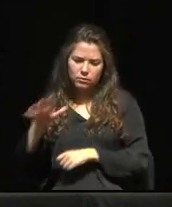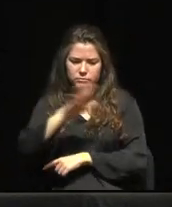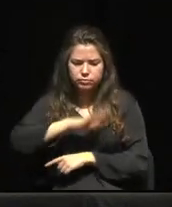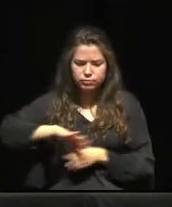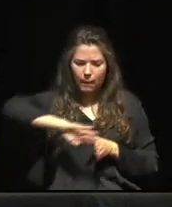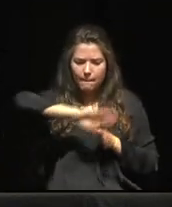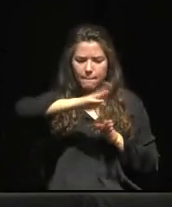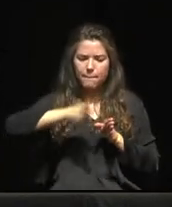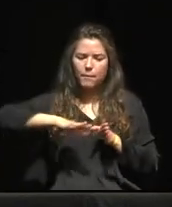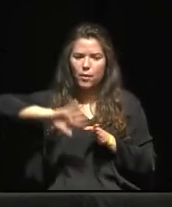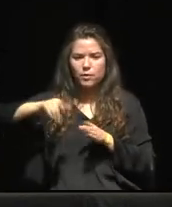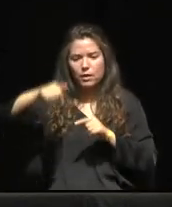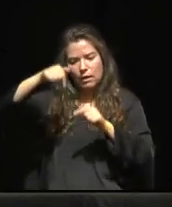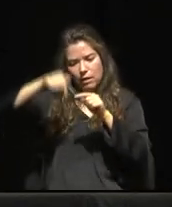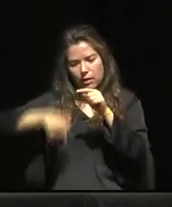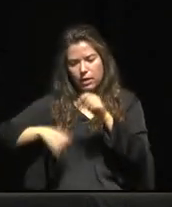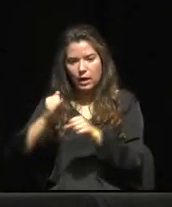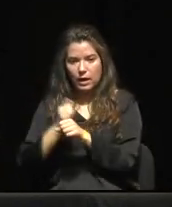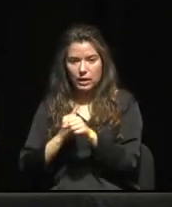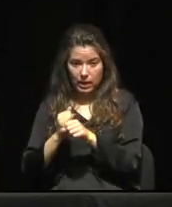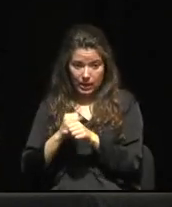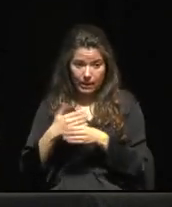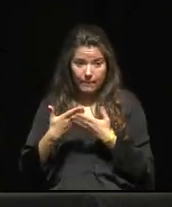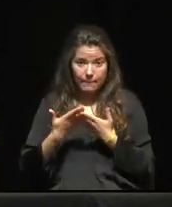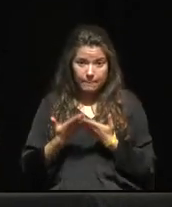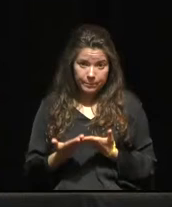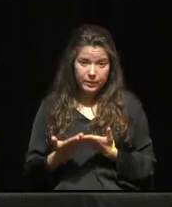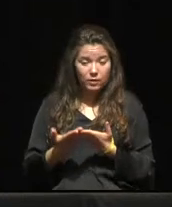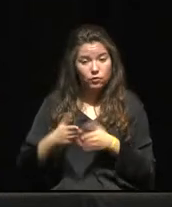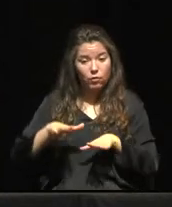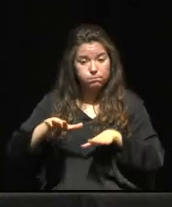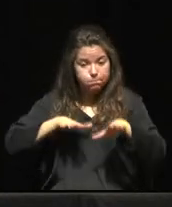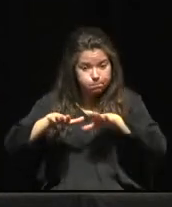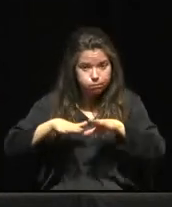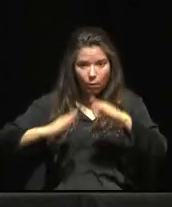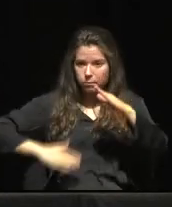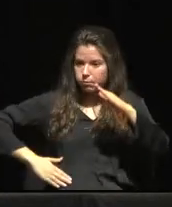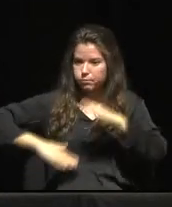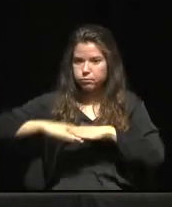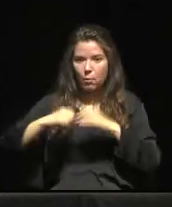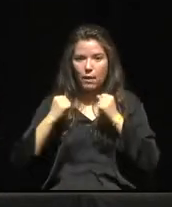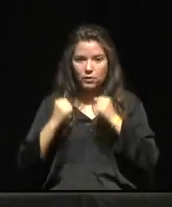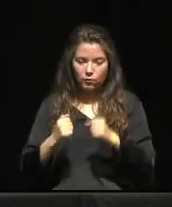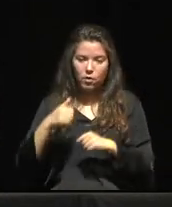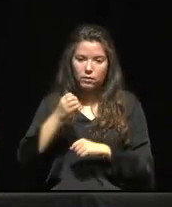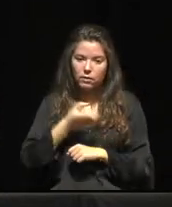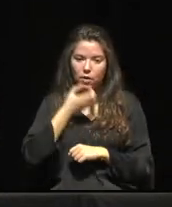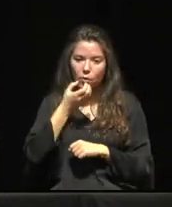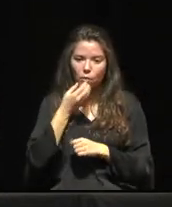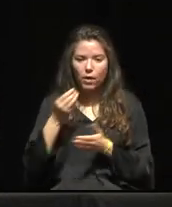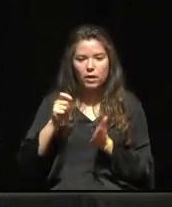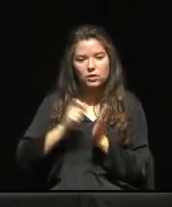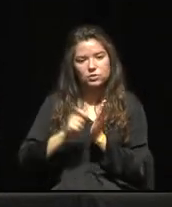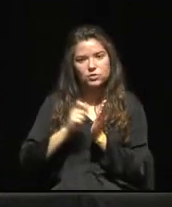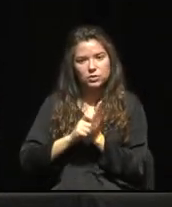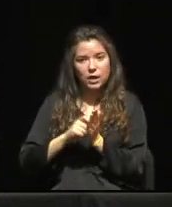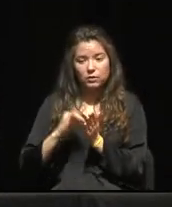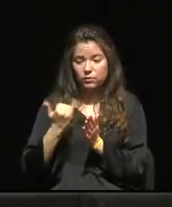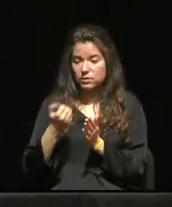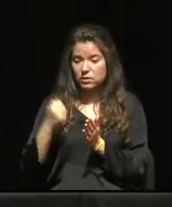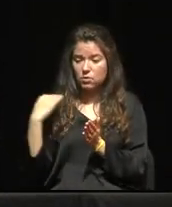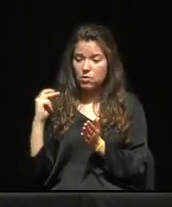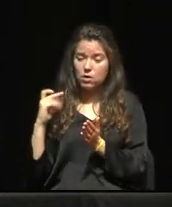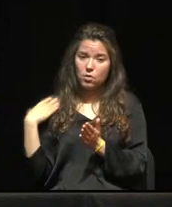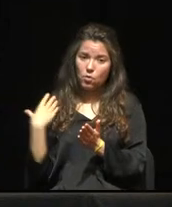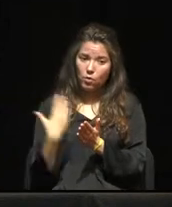montanhosa no sudeste da Ilha este quas foi o cismo mais forte registado em Taiwan nos últimos 25 anos